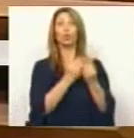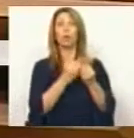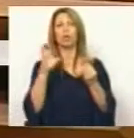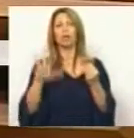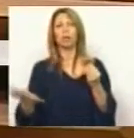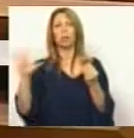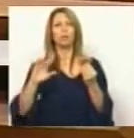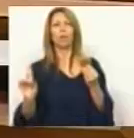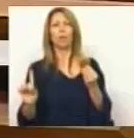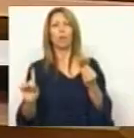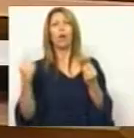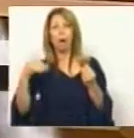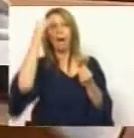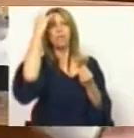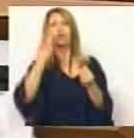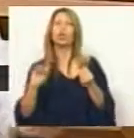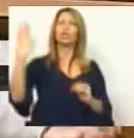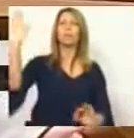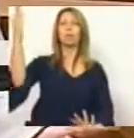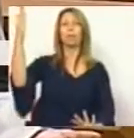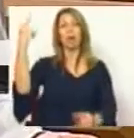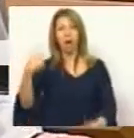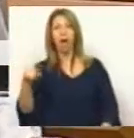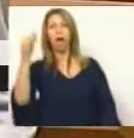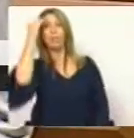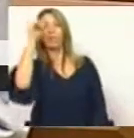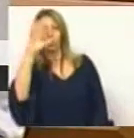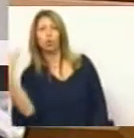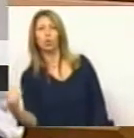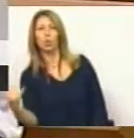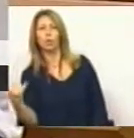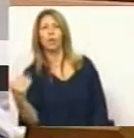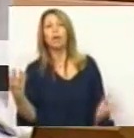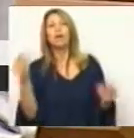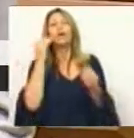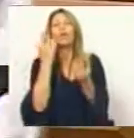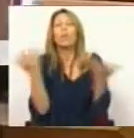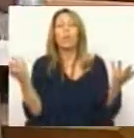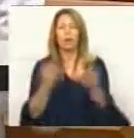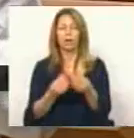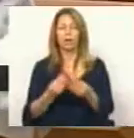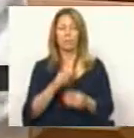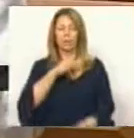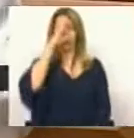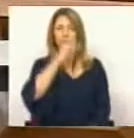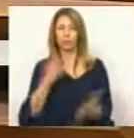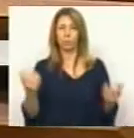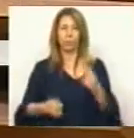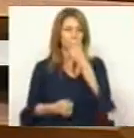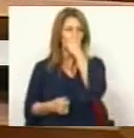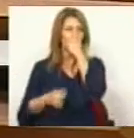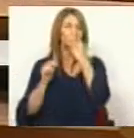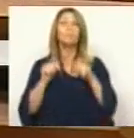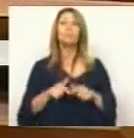professores de segunda e há professores de primeira. Como é que é relativamente a esta matéria, Sr. Ministro? Ora, hoje estamos